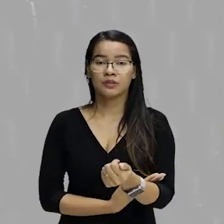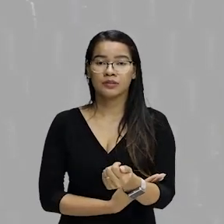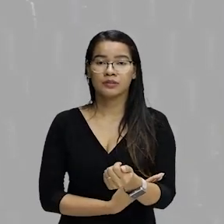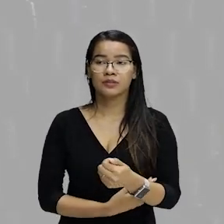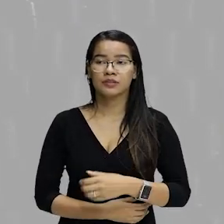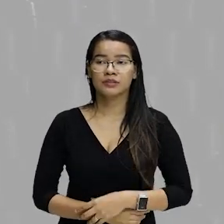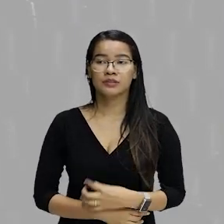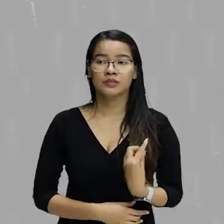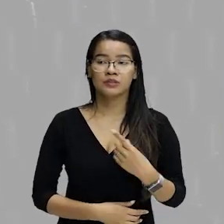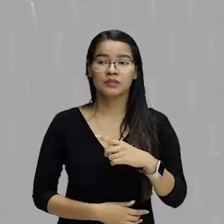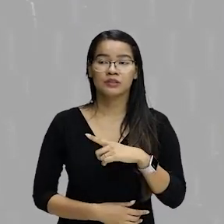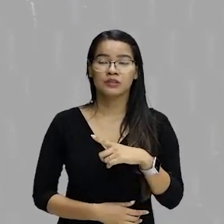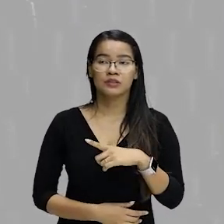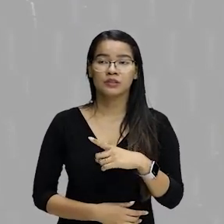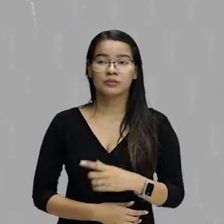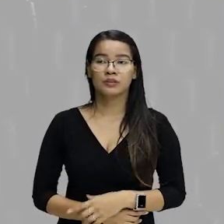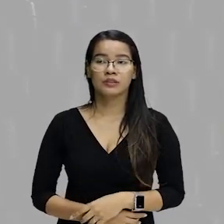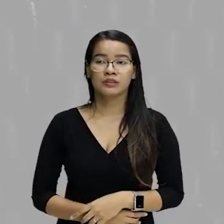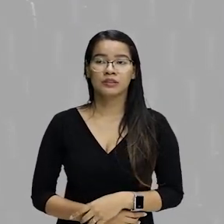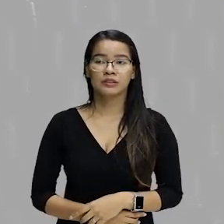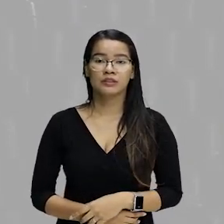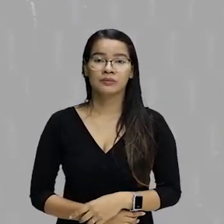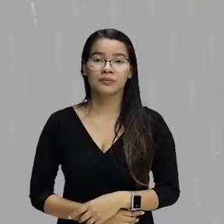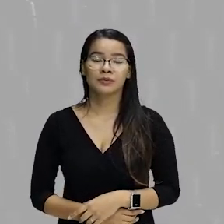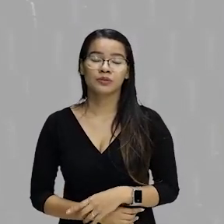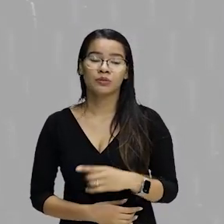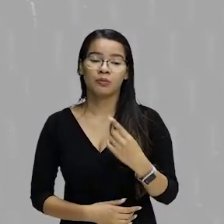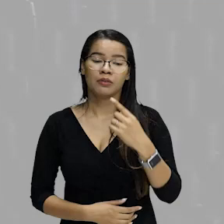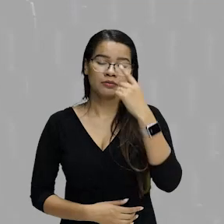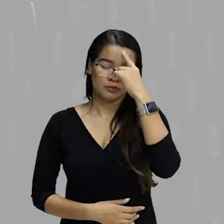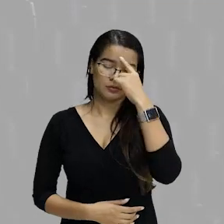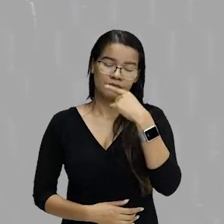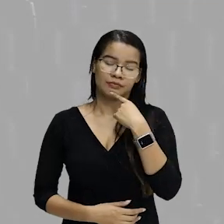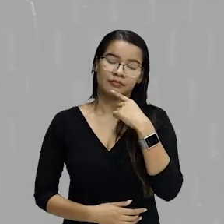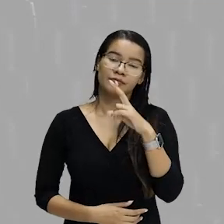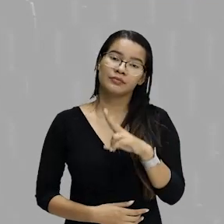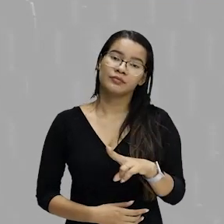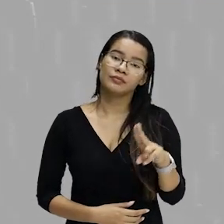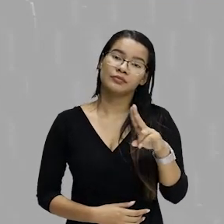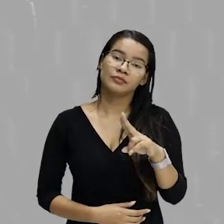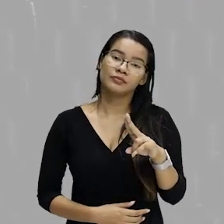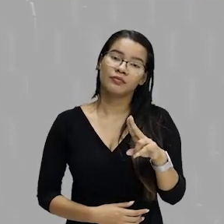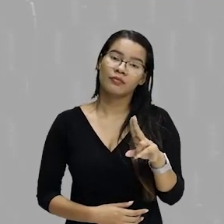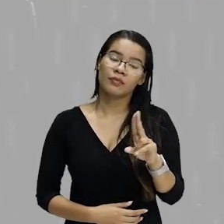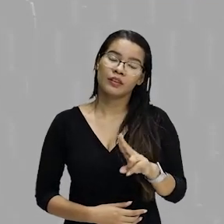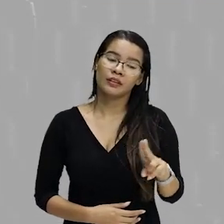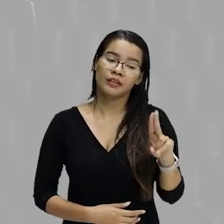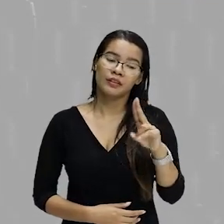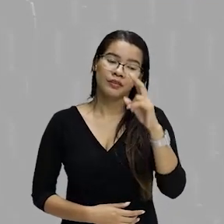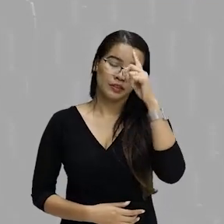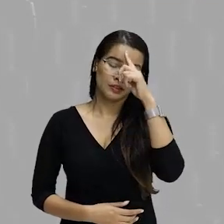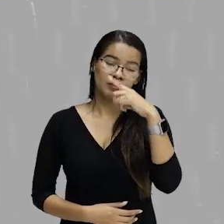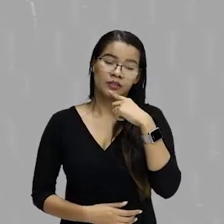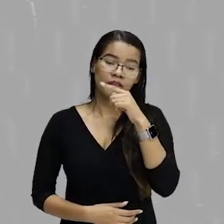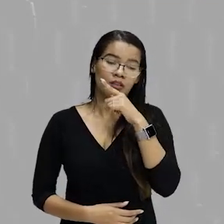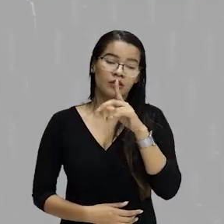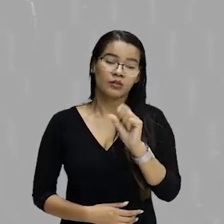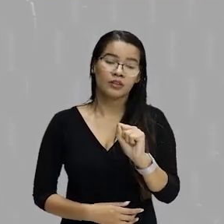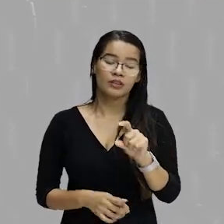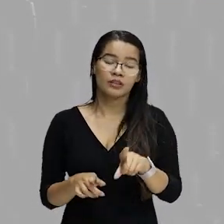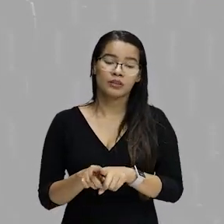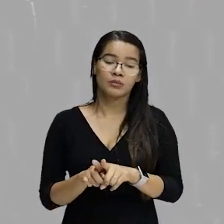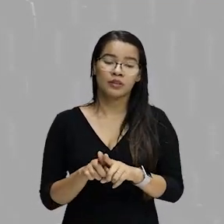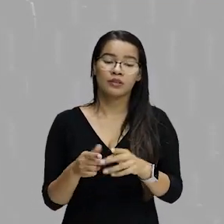Bem aqui nós temos uma figura uso de figuras de linguagem e também as